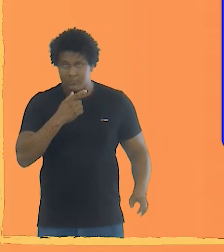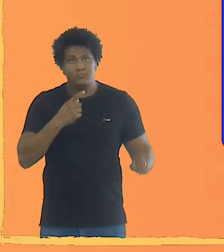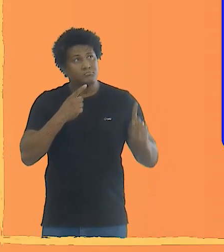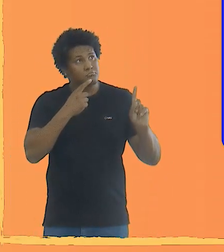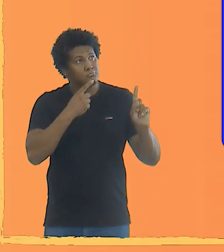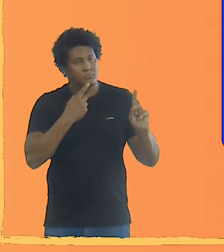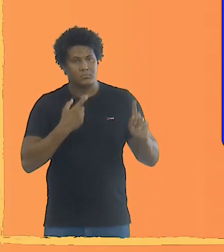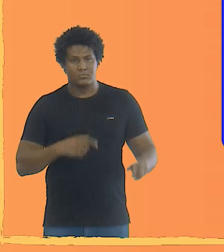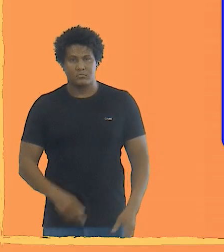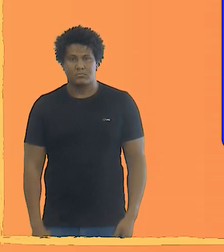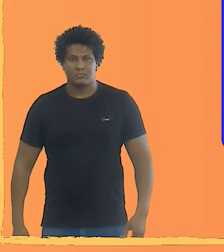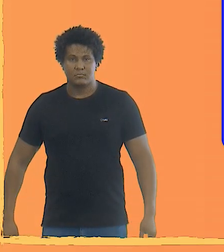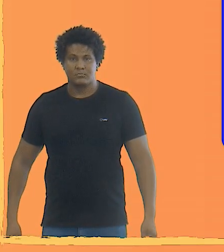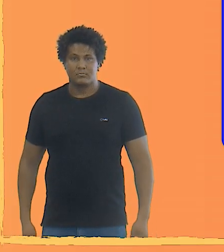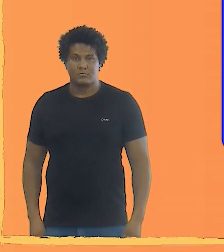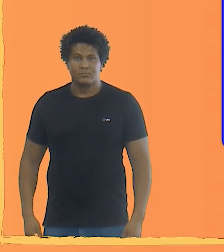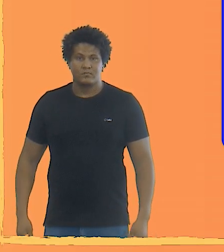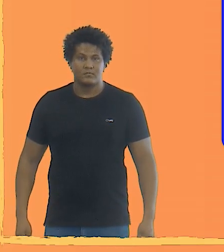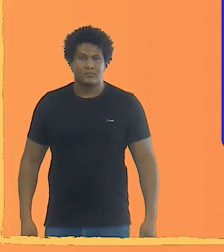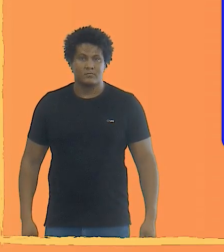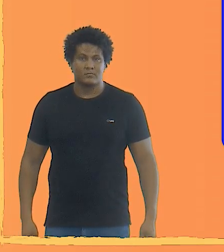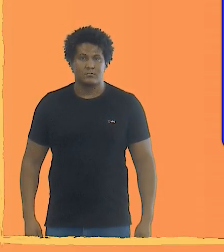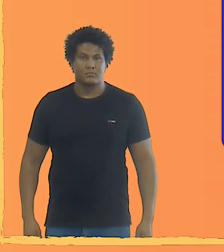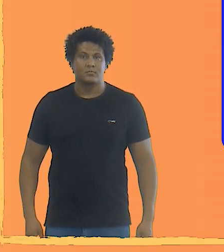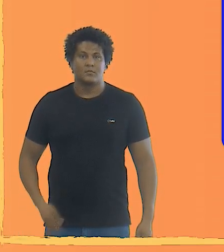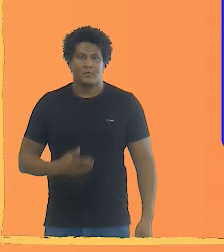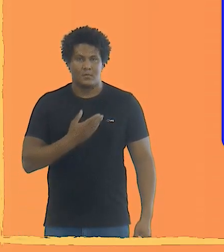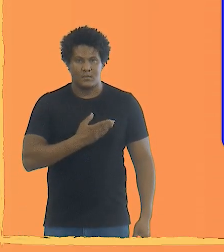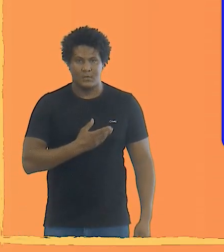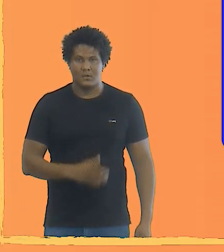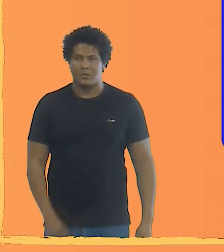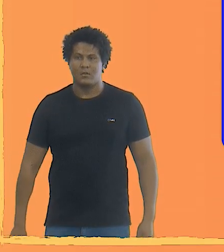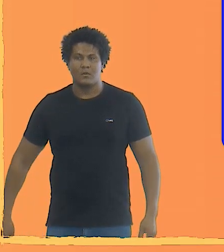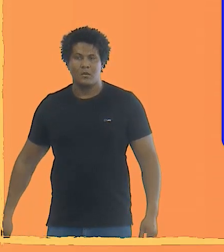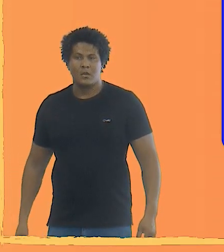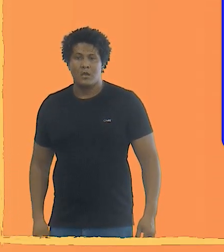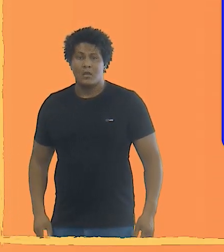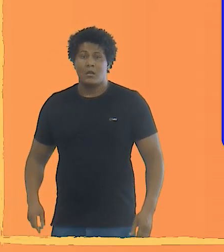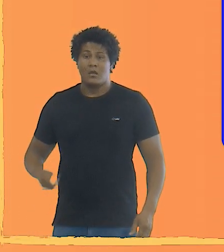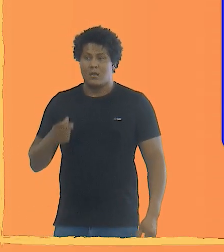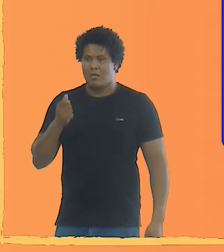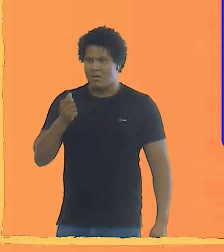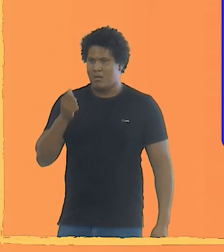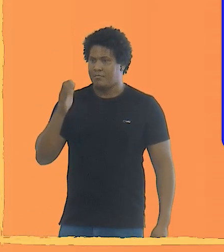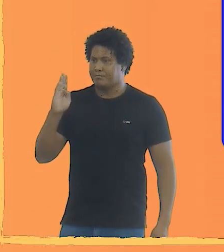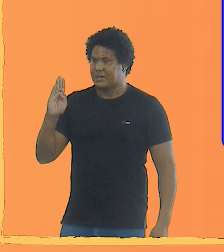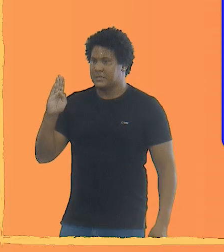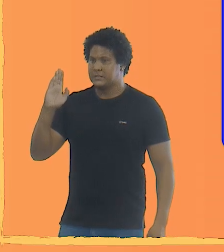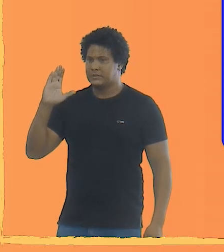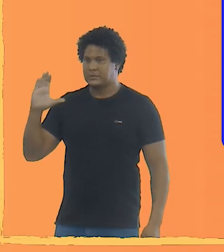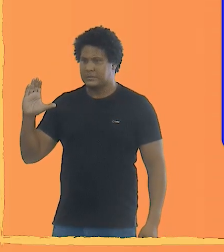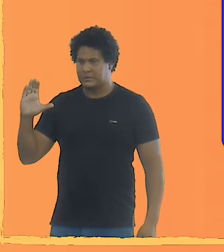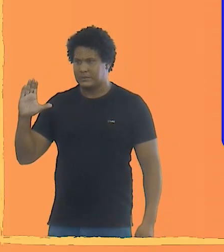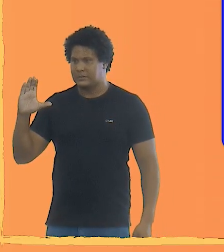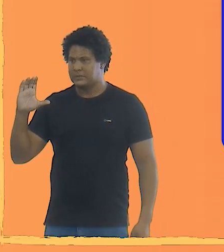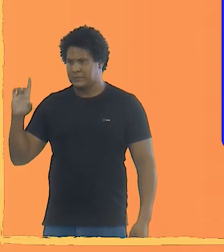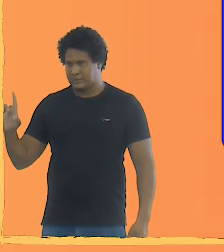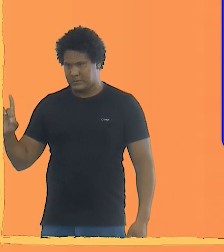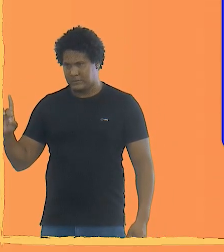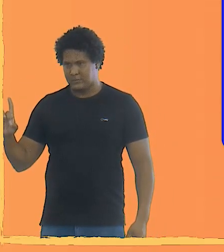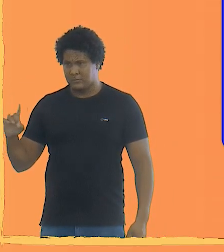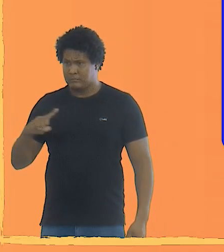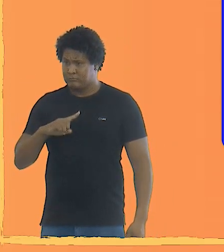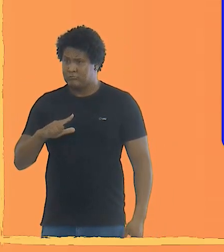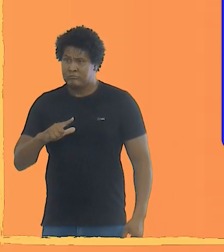e D. Tá aí os 4 terminais. Beleza. Existe ligação do terminal A para o terminal B Aí tem que ver o que é que o texto